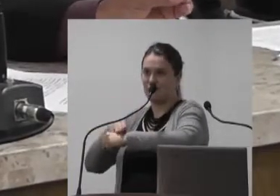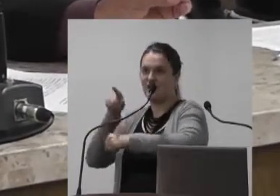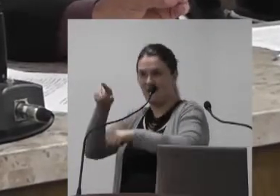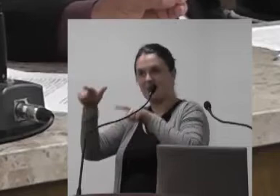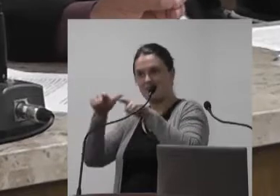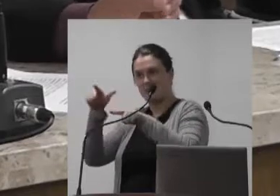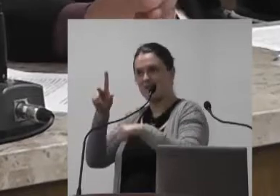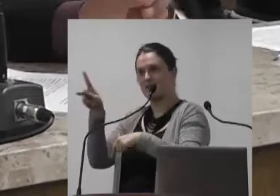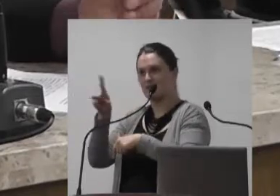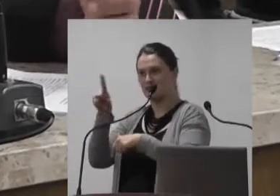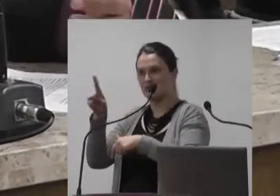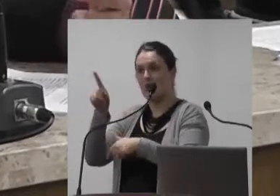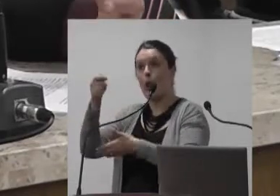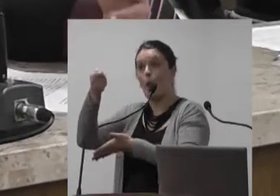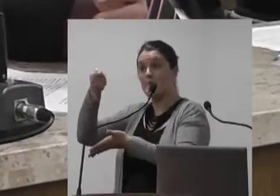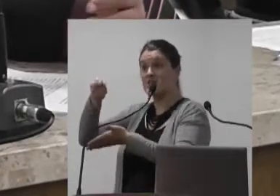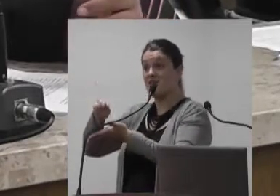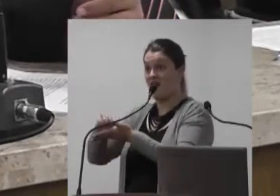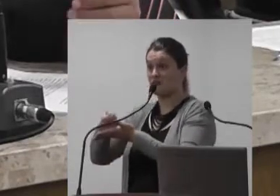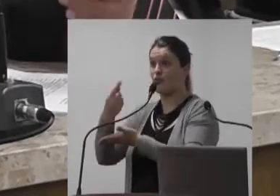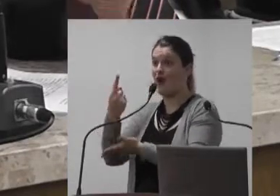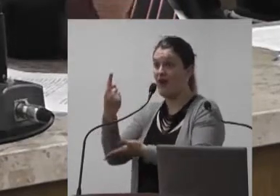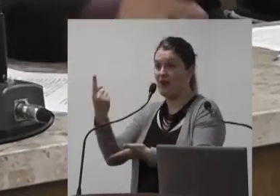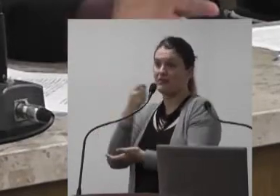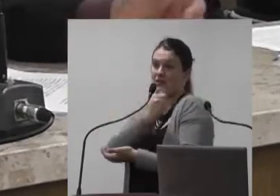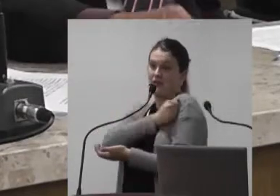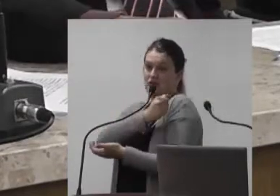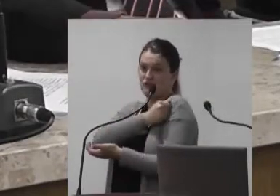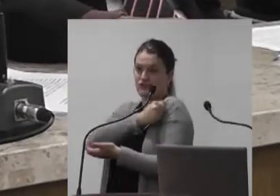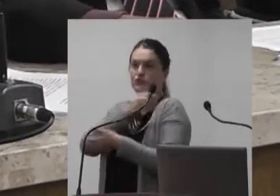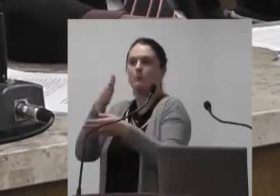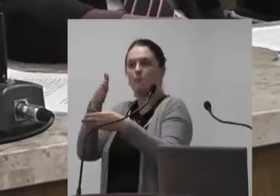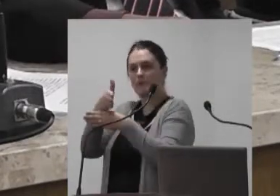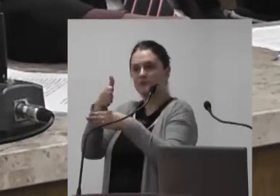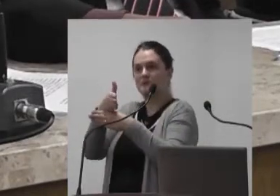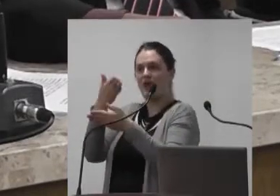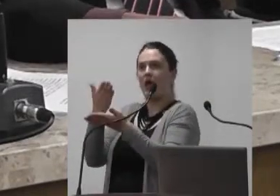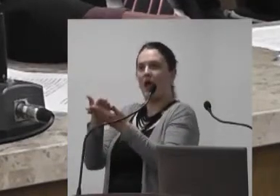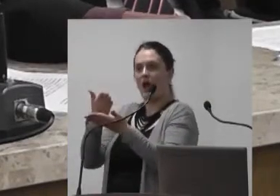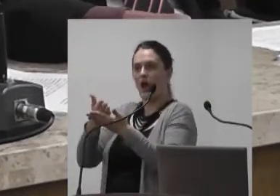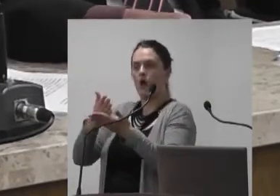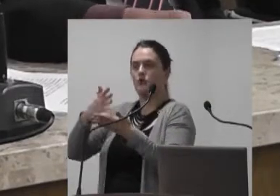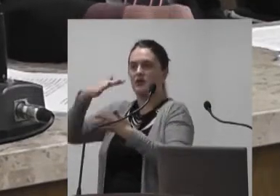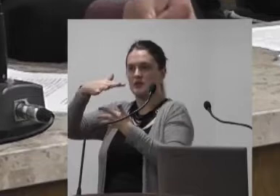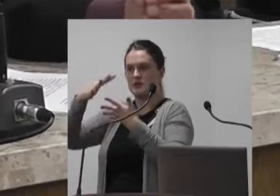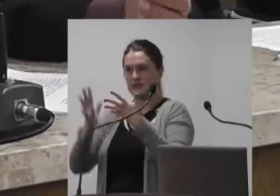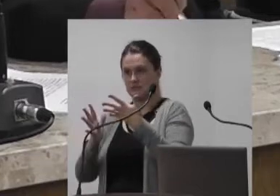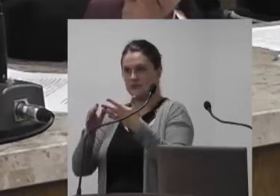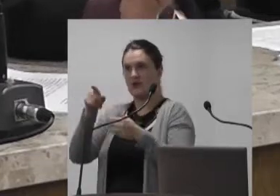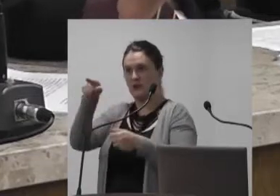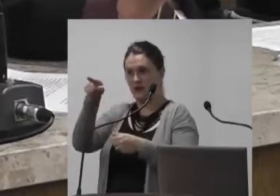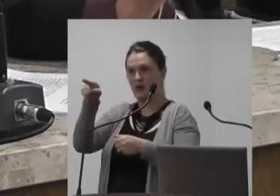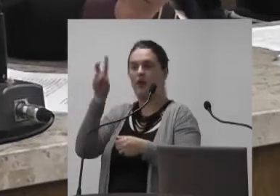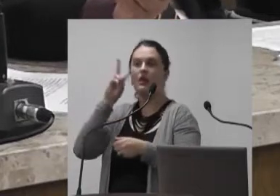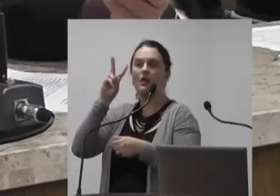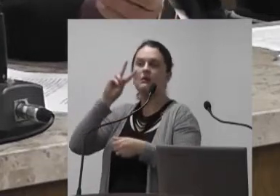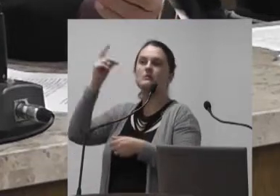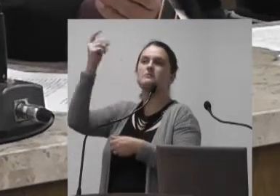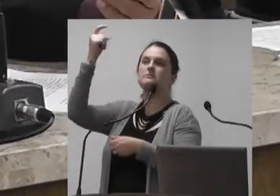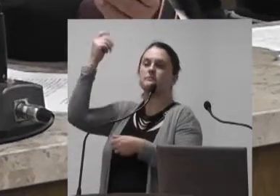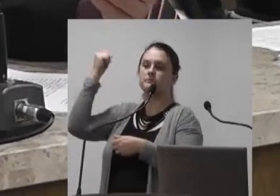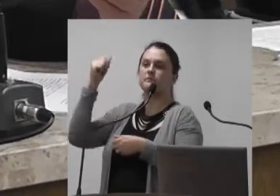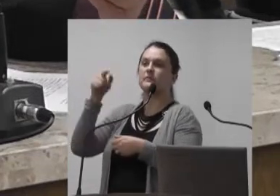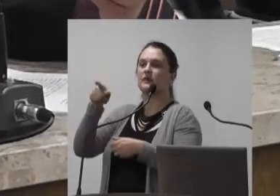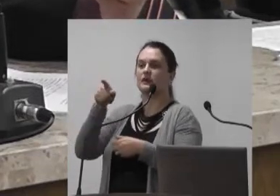lá era a obrigação de cada aluno participar disso aí, sabe? Então, eu, na